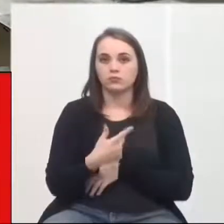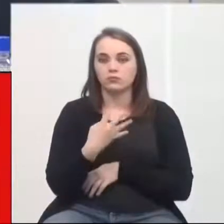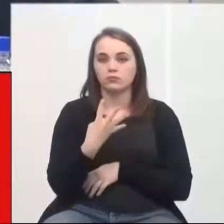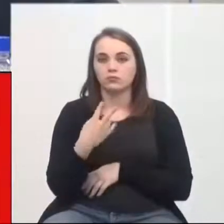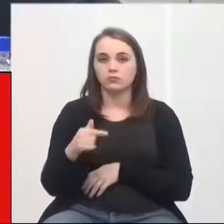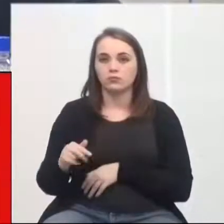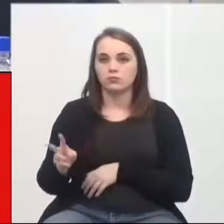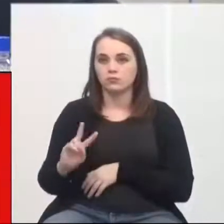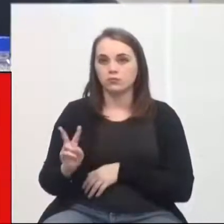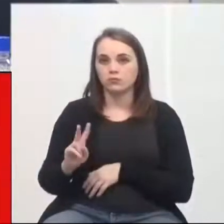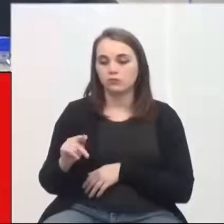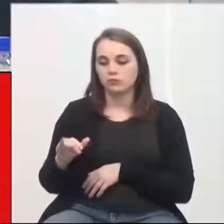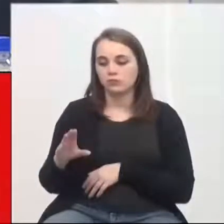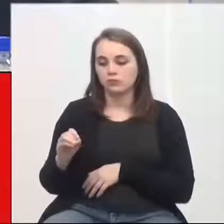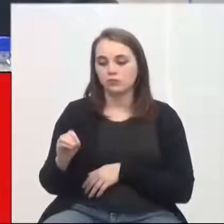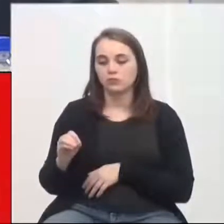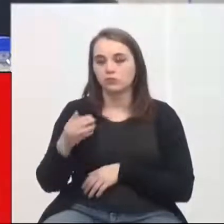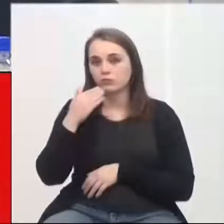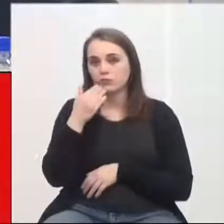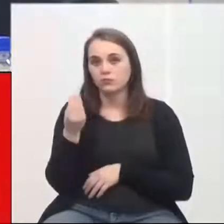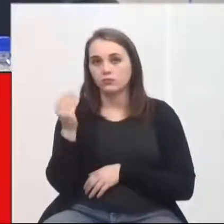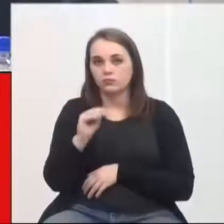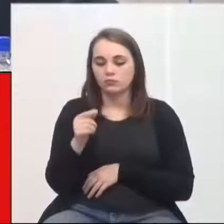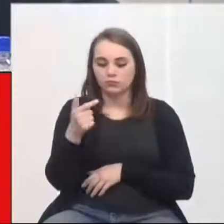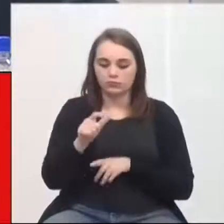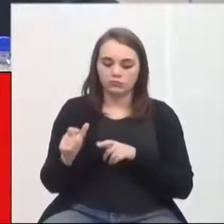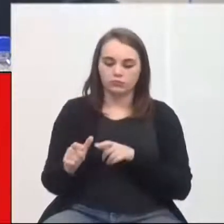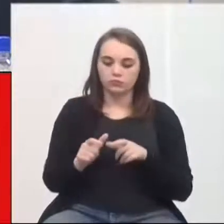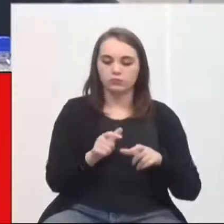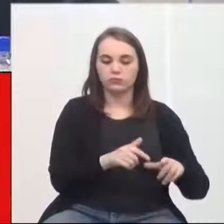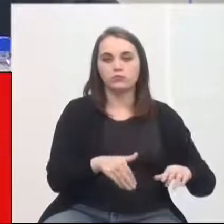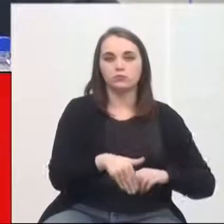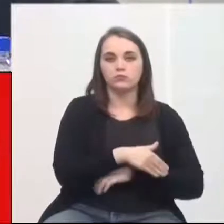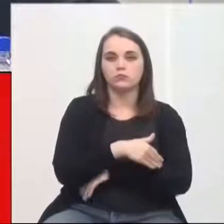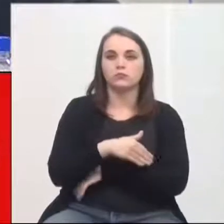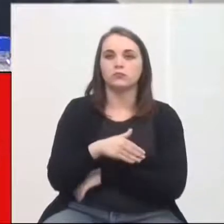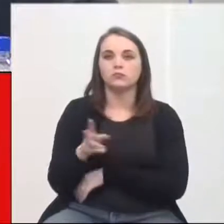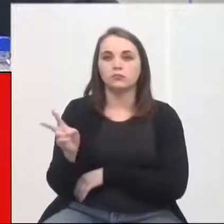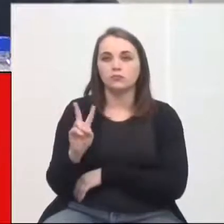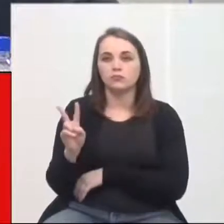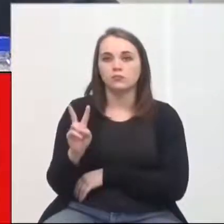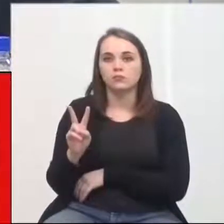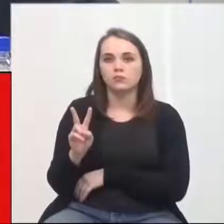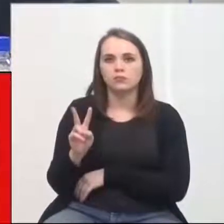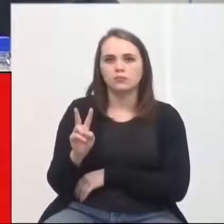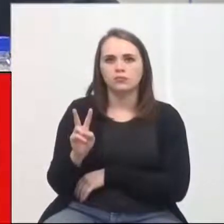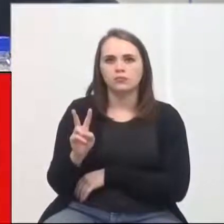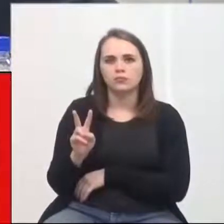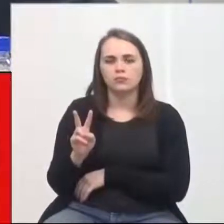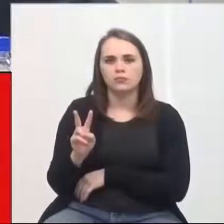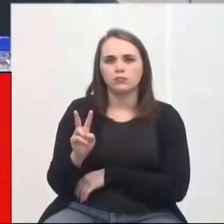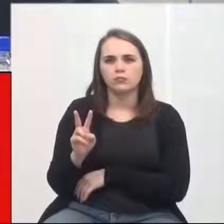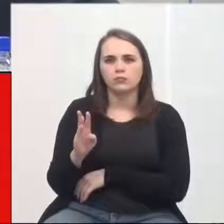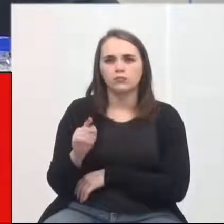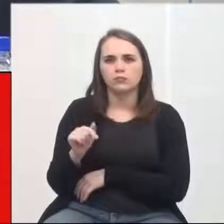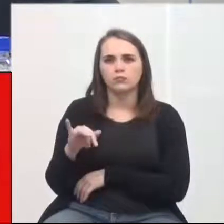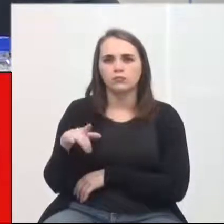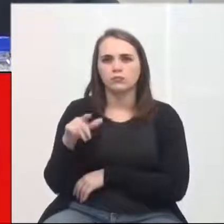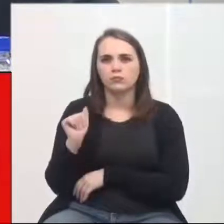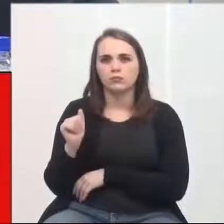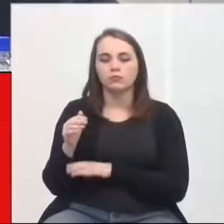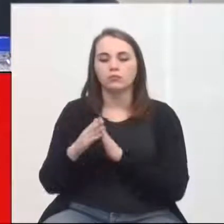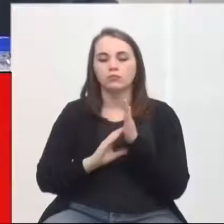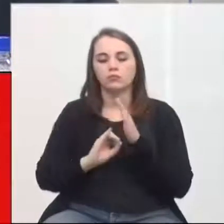autor vereador Paulo Ferrarese, recolocação de lajotas na rua vereador Ciro Baixa, bairro Comerciário.